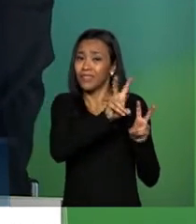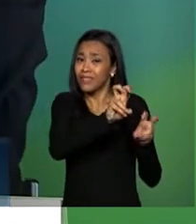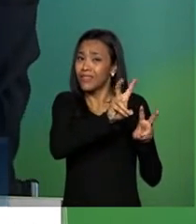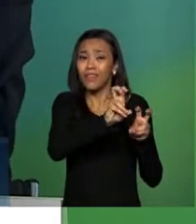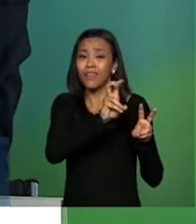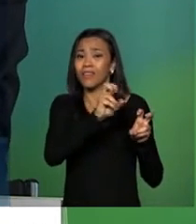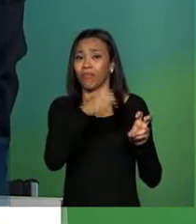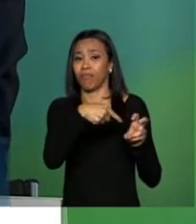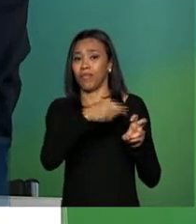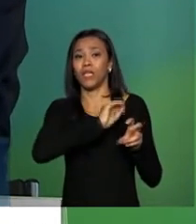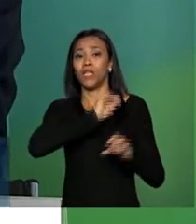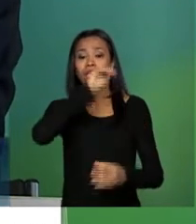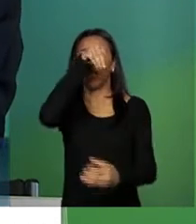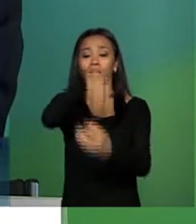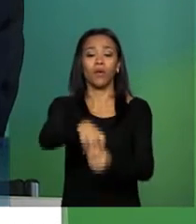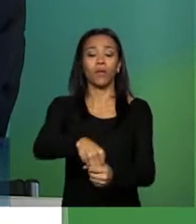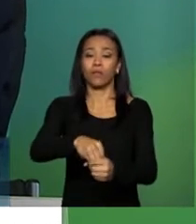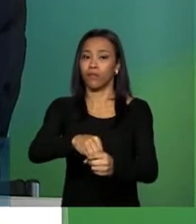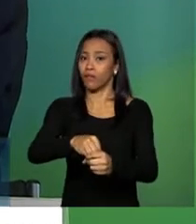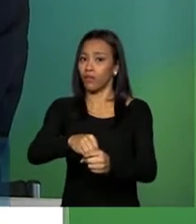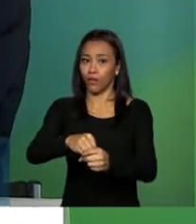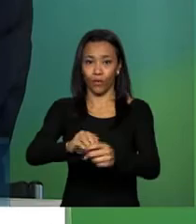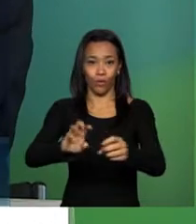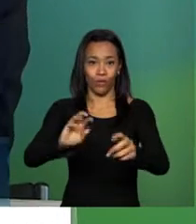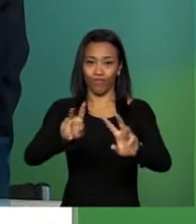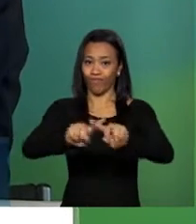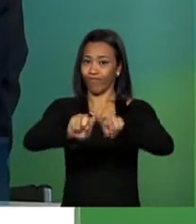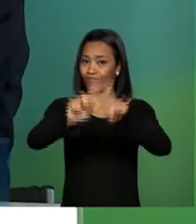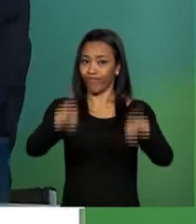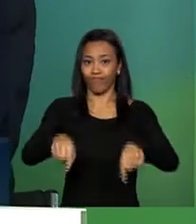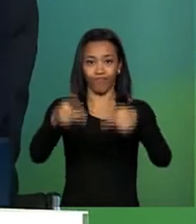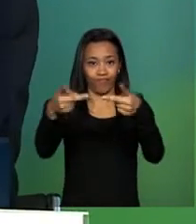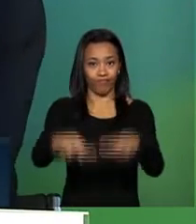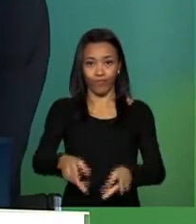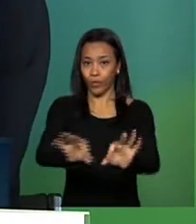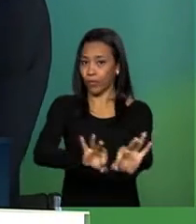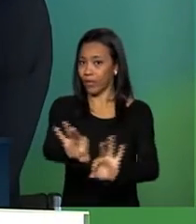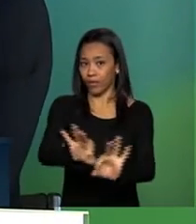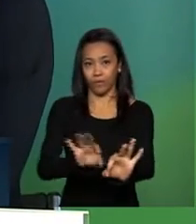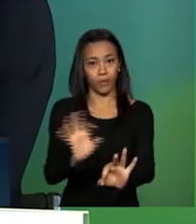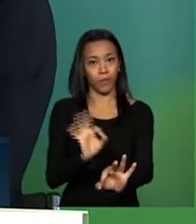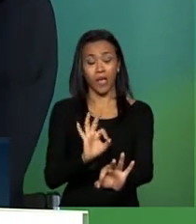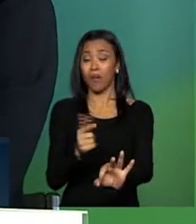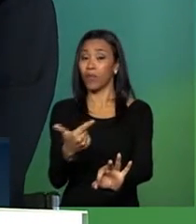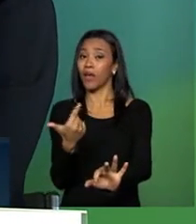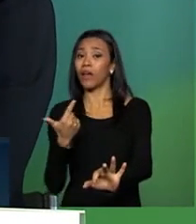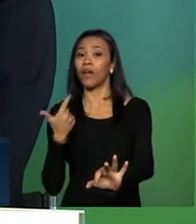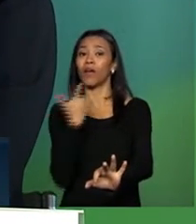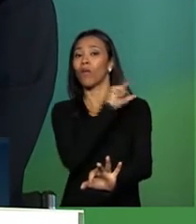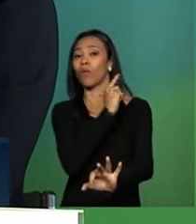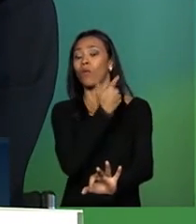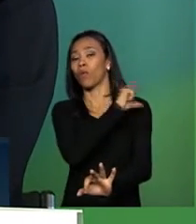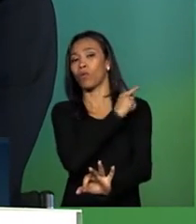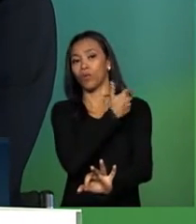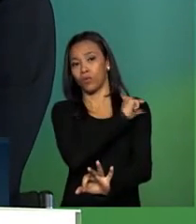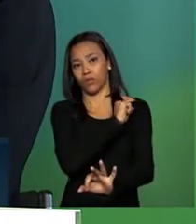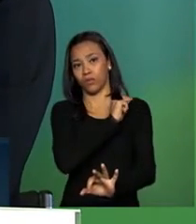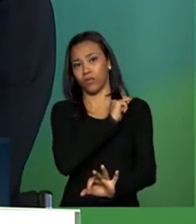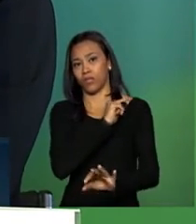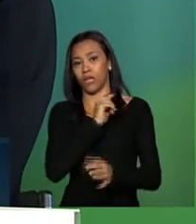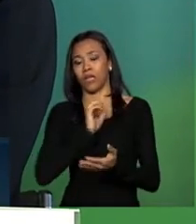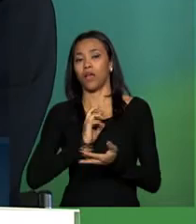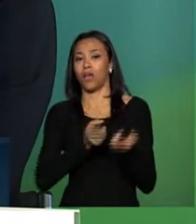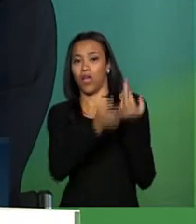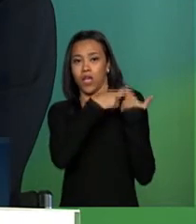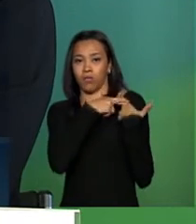na pauta, não entrou na pauta do plano, porque transcende a essa posição de responsabilidade do governo federal. Agora,